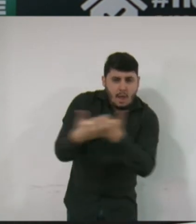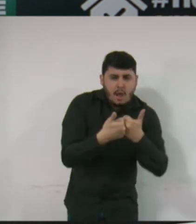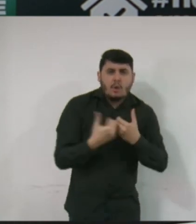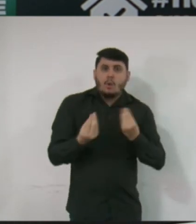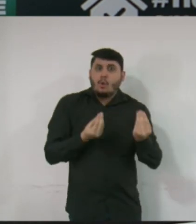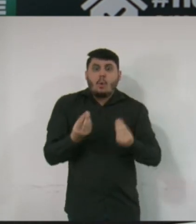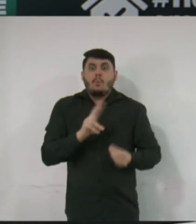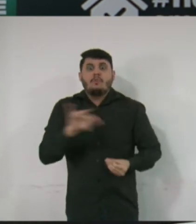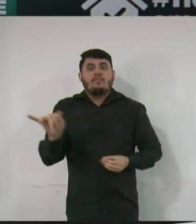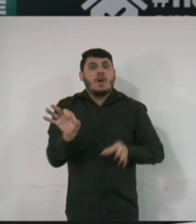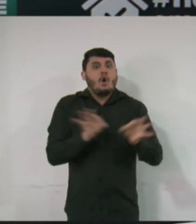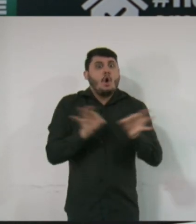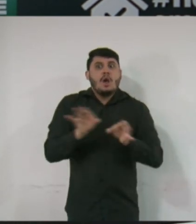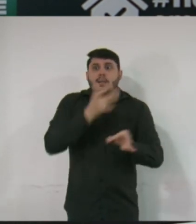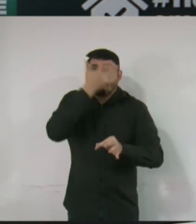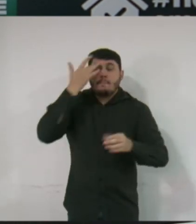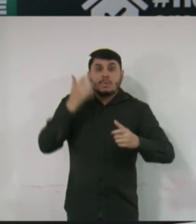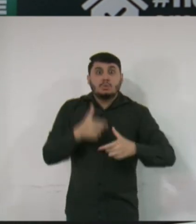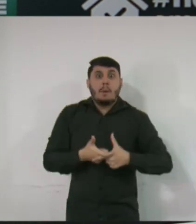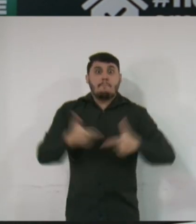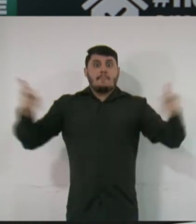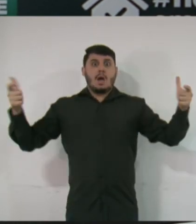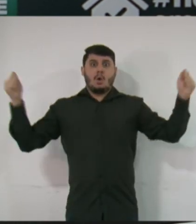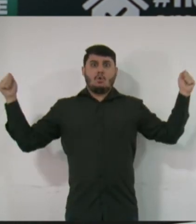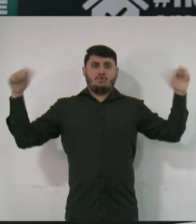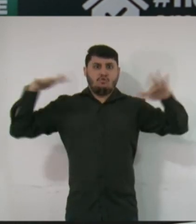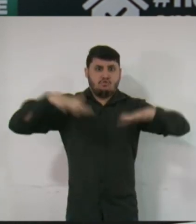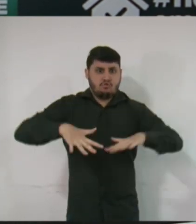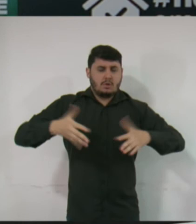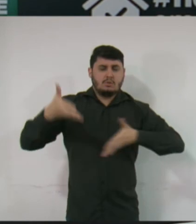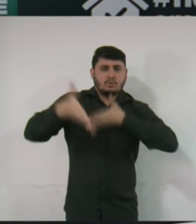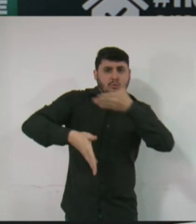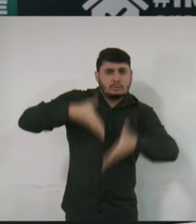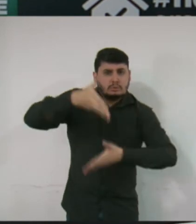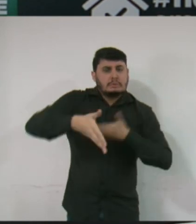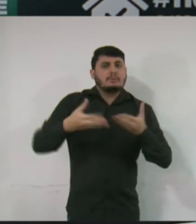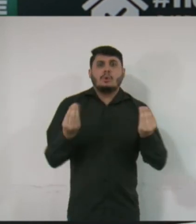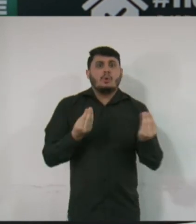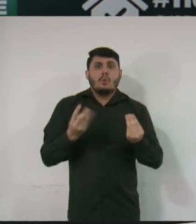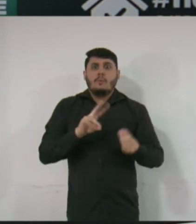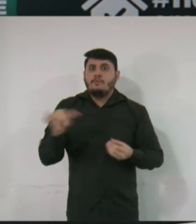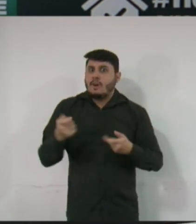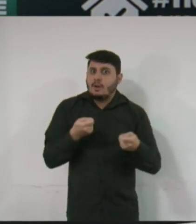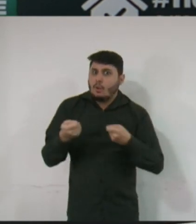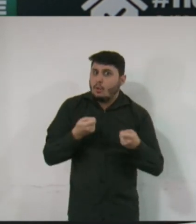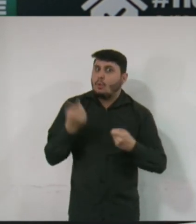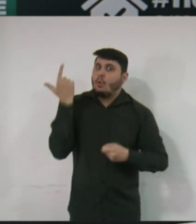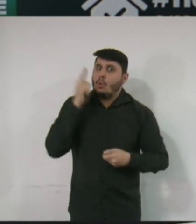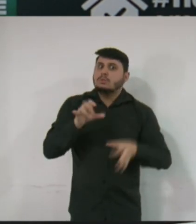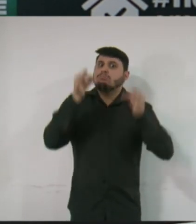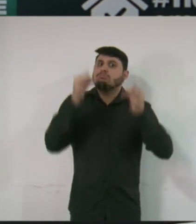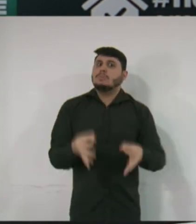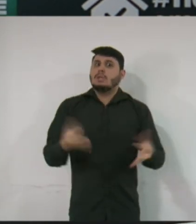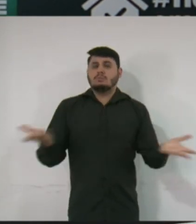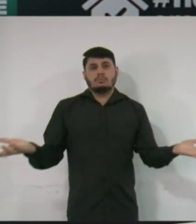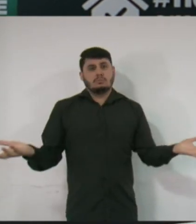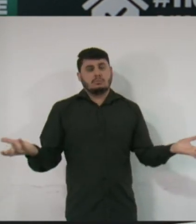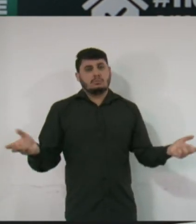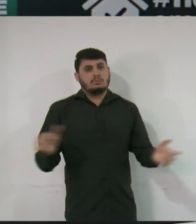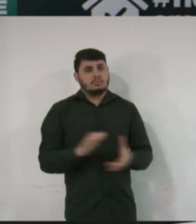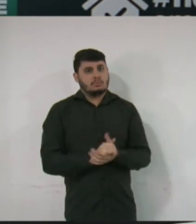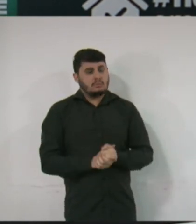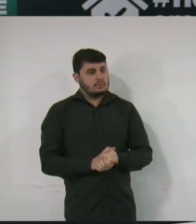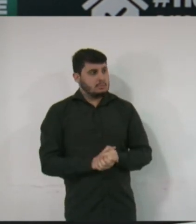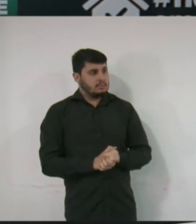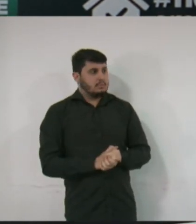conta a quantidade de pessoas que compram e vendem na feira? Quantas equipes de fiscalização estarão atuando, prefeita?